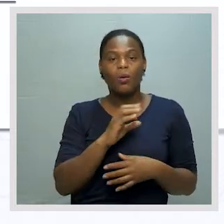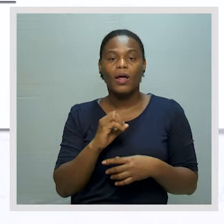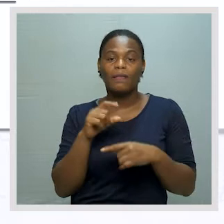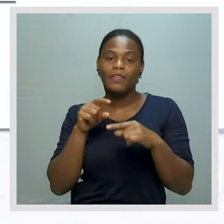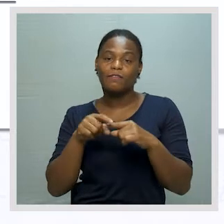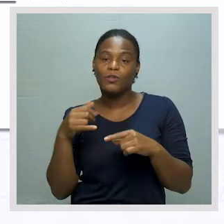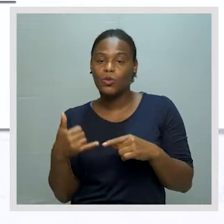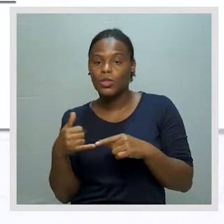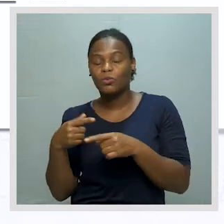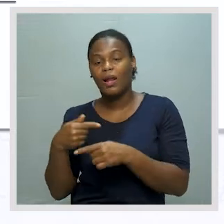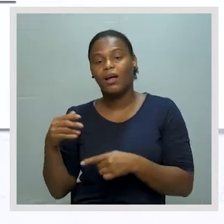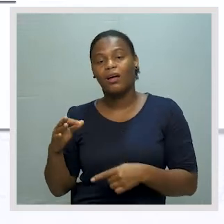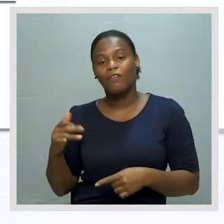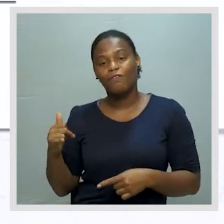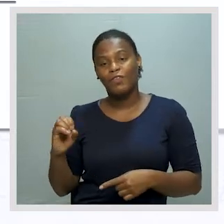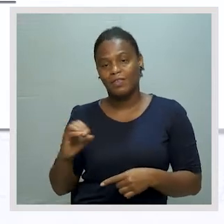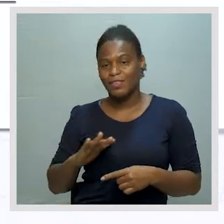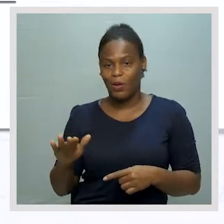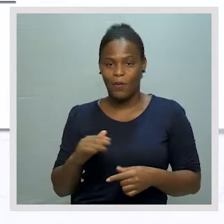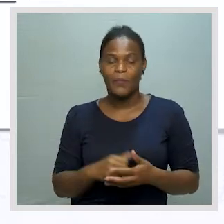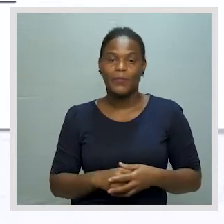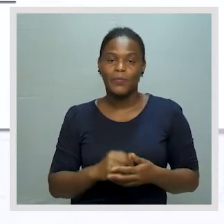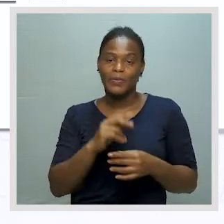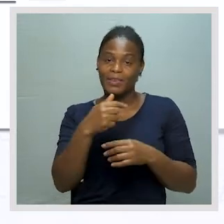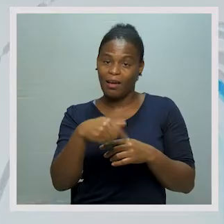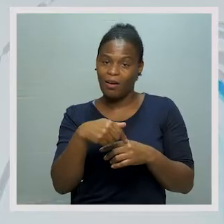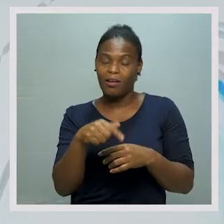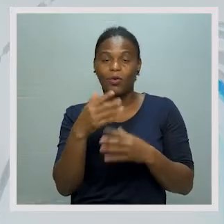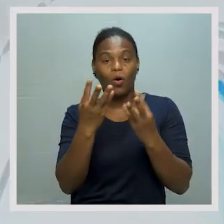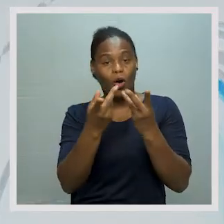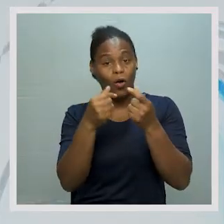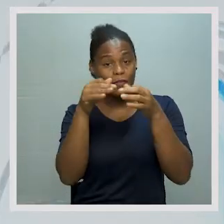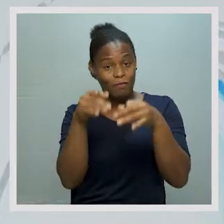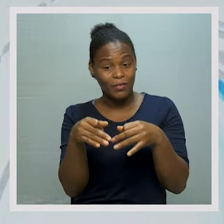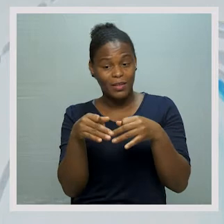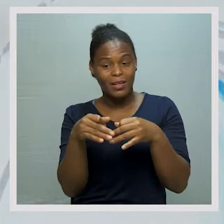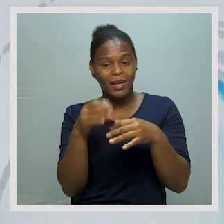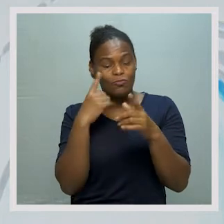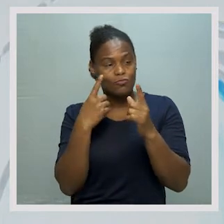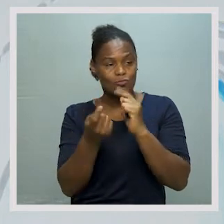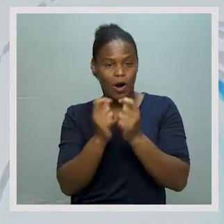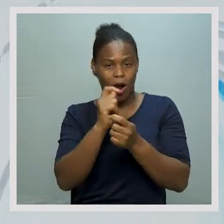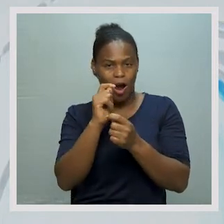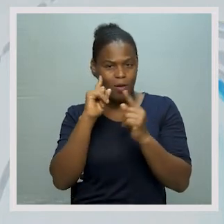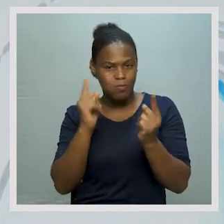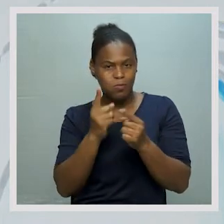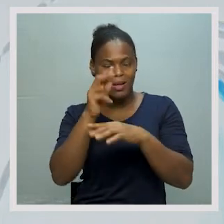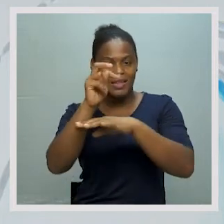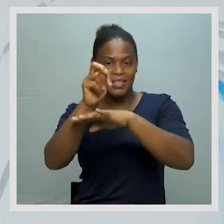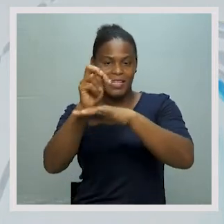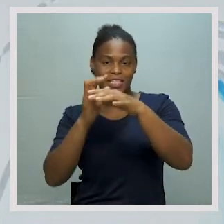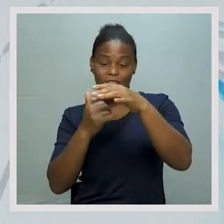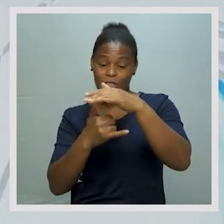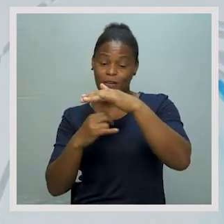40 a dividir por 2 igual a 20. E obtemos assim a fração simplificada 3